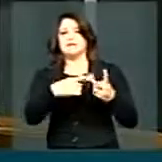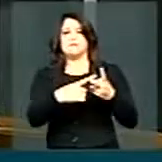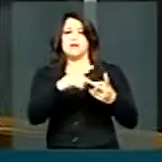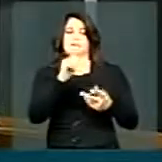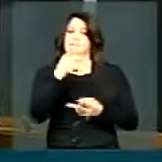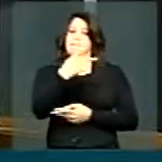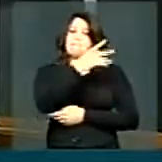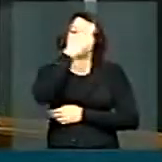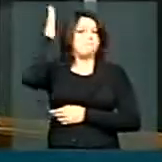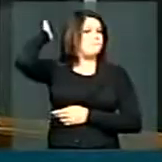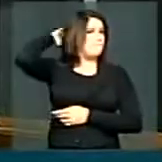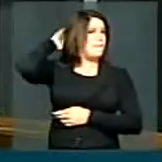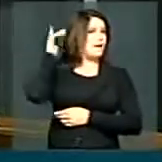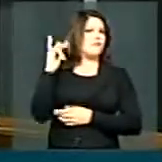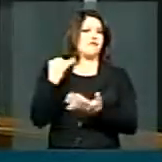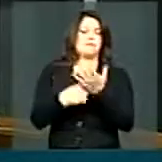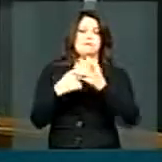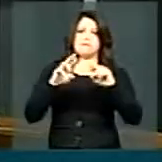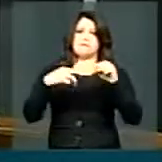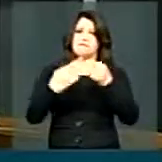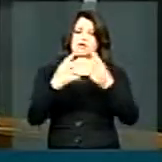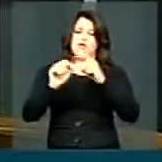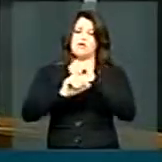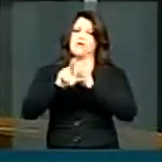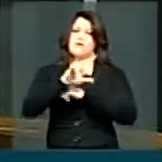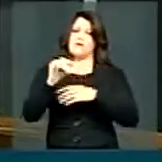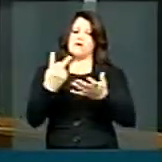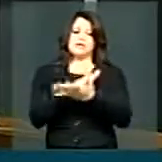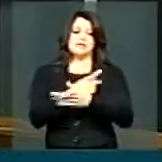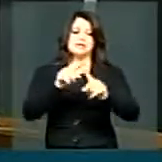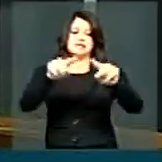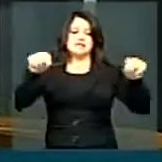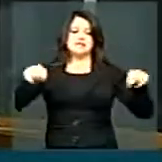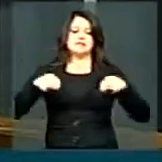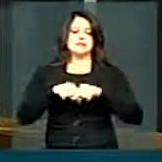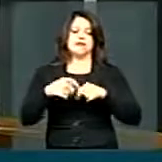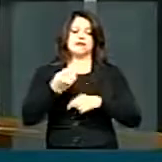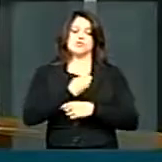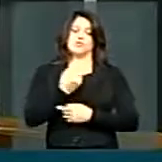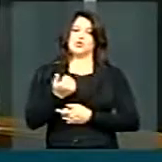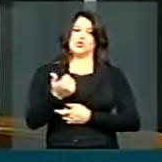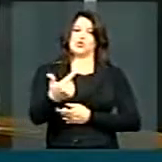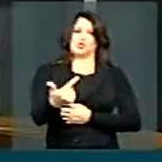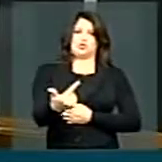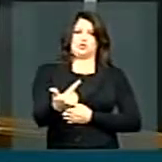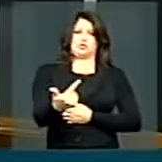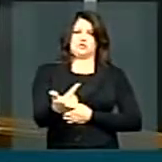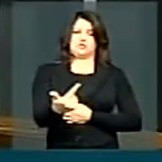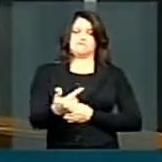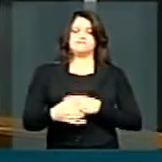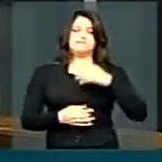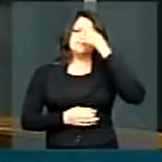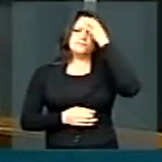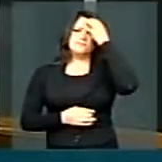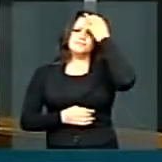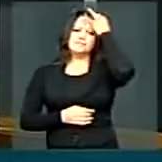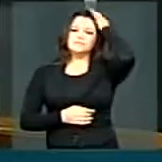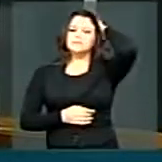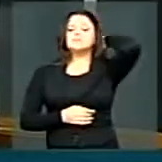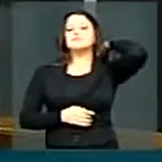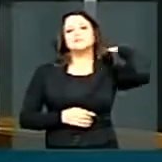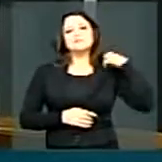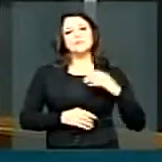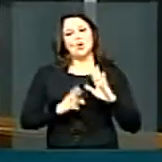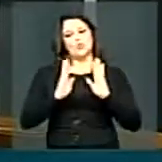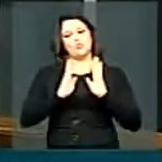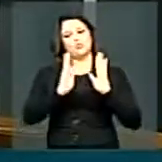Pará. A audiência pública acontecerá na sala, no plenário 12 das comissões, do corredor das